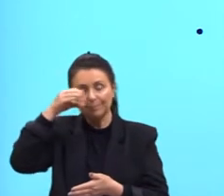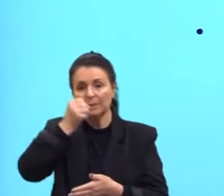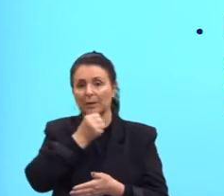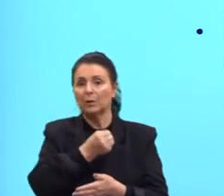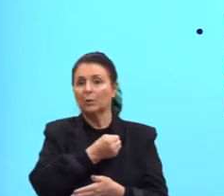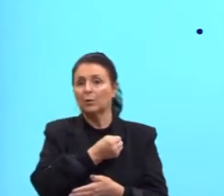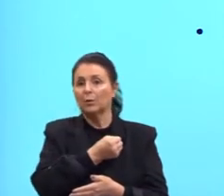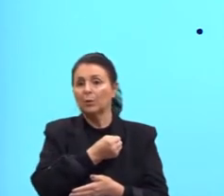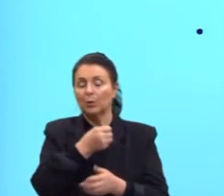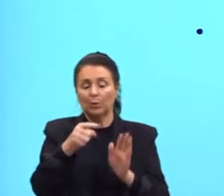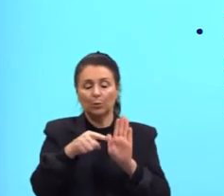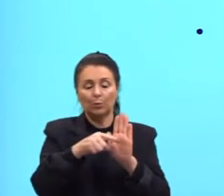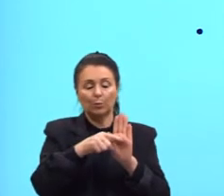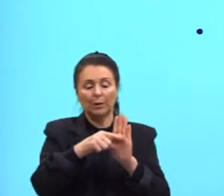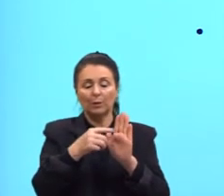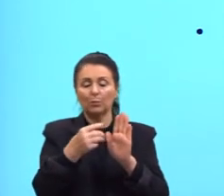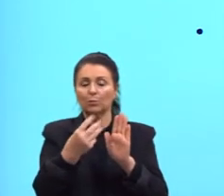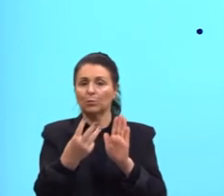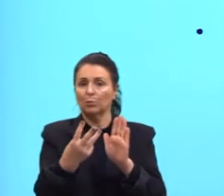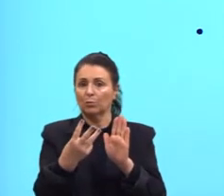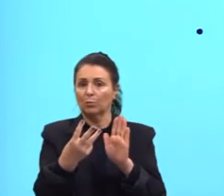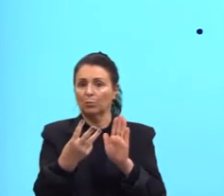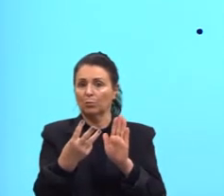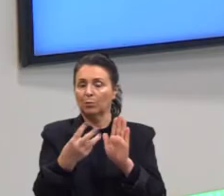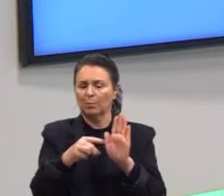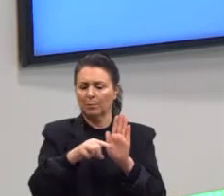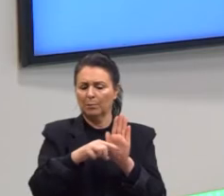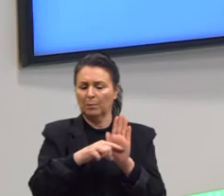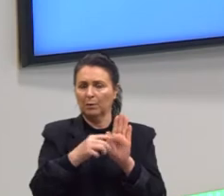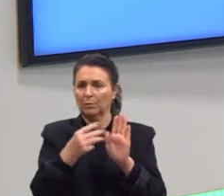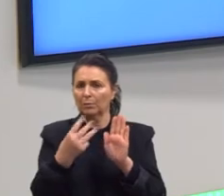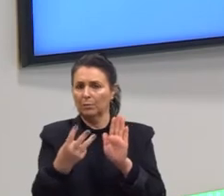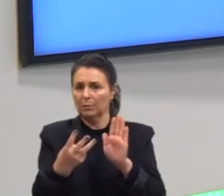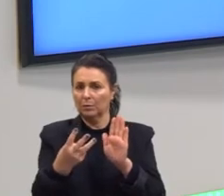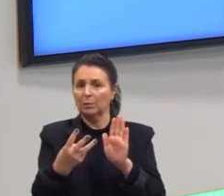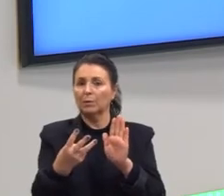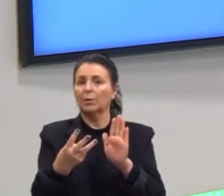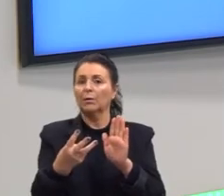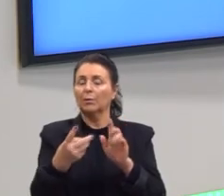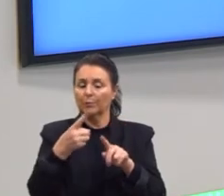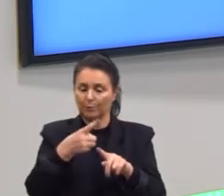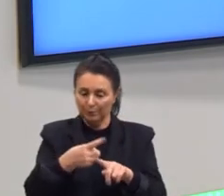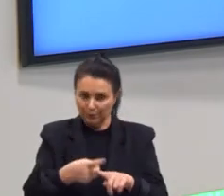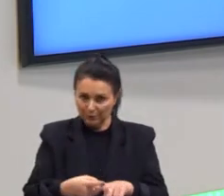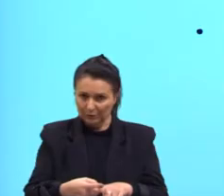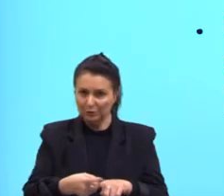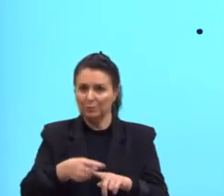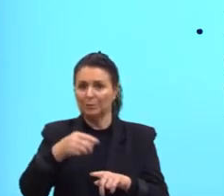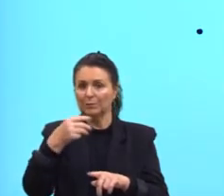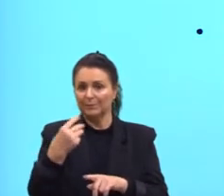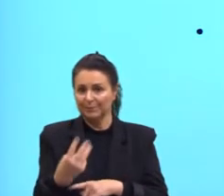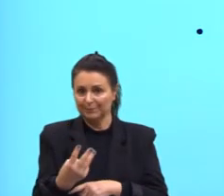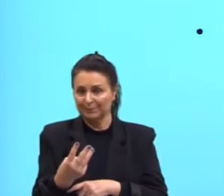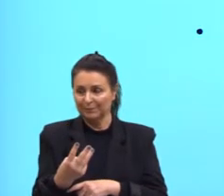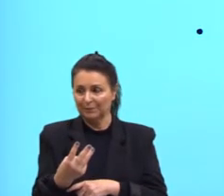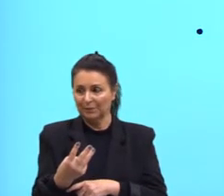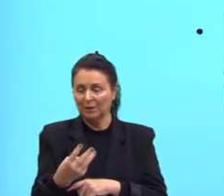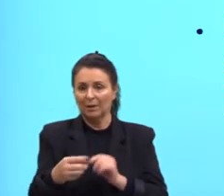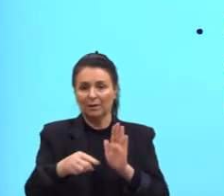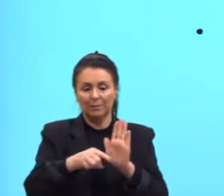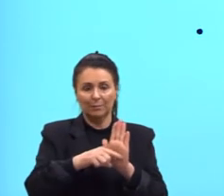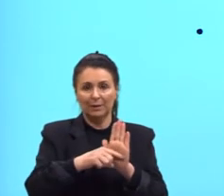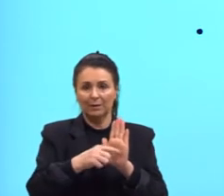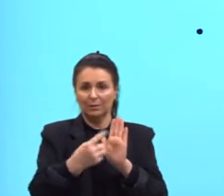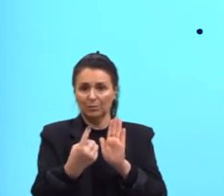mos do menos um pelo menos três eu ainda estou multiplicando por três né se nós temos aqui